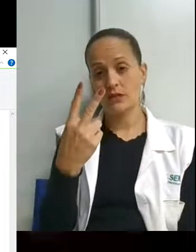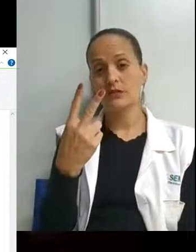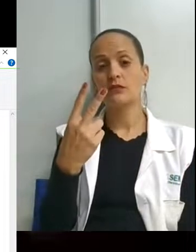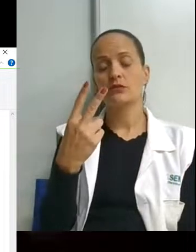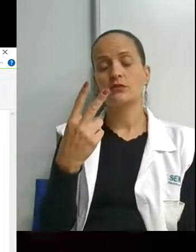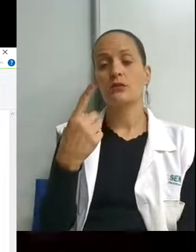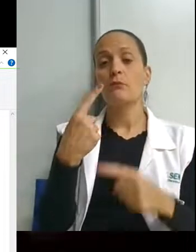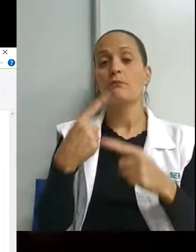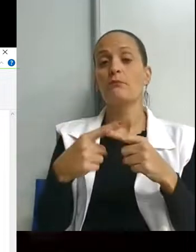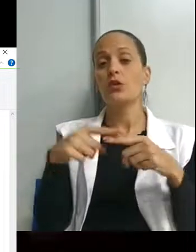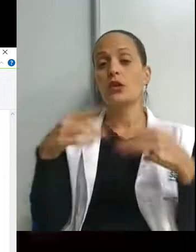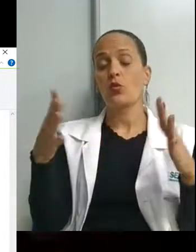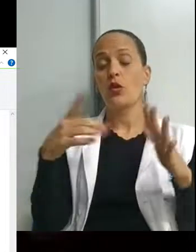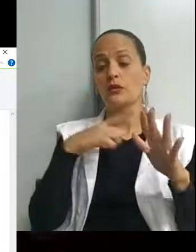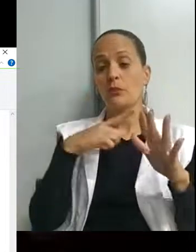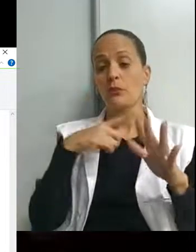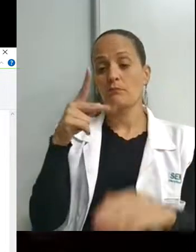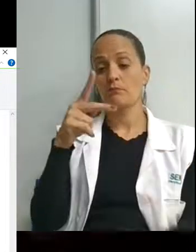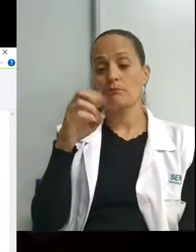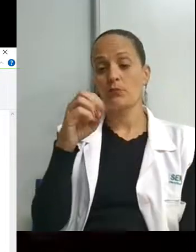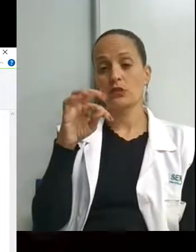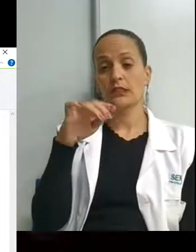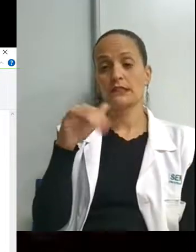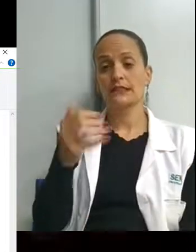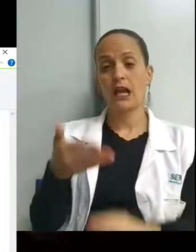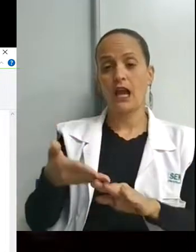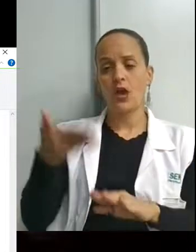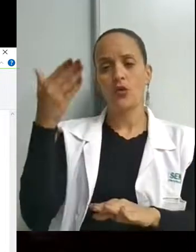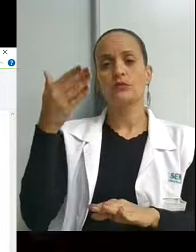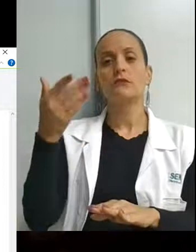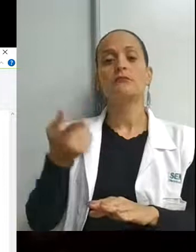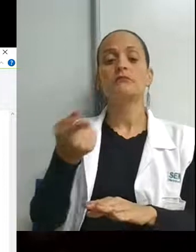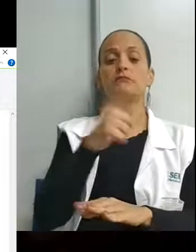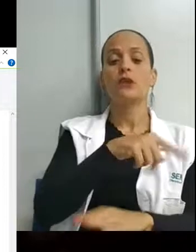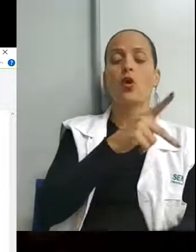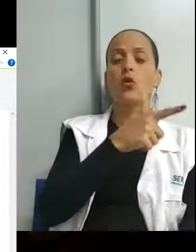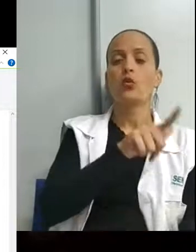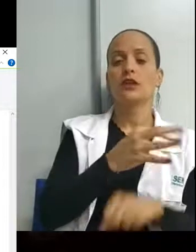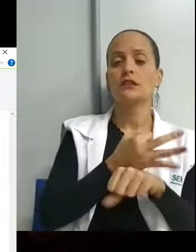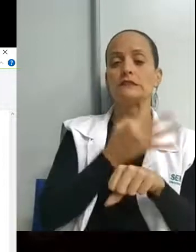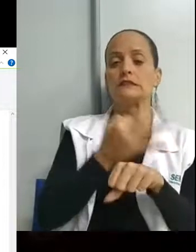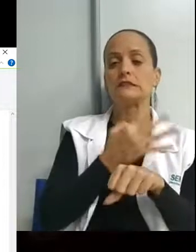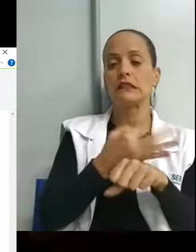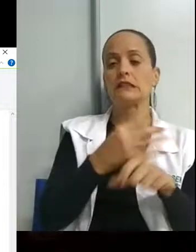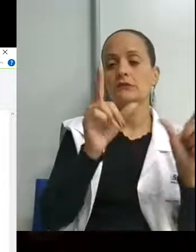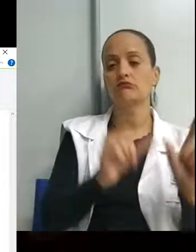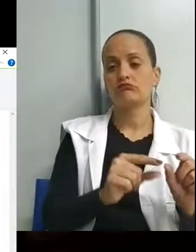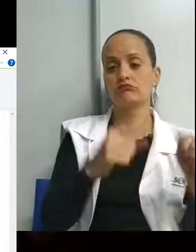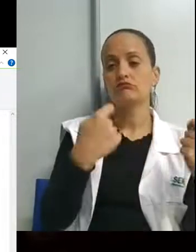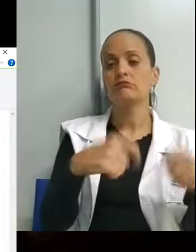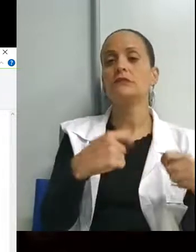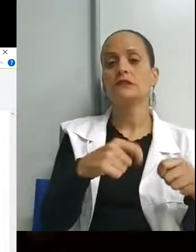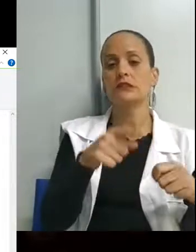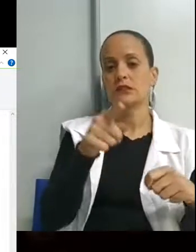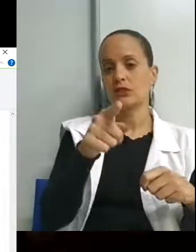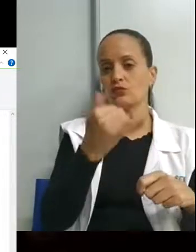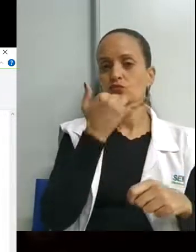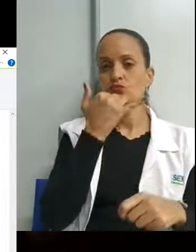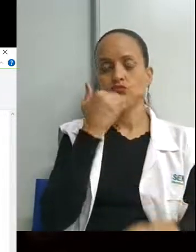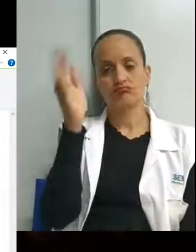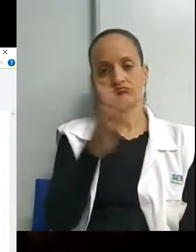geralmente a potência tem que ser o quê? Tem que ser baixa, certo? Então, eu vou desconsidera, pessoal, esse cálculo aqui que eu fiz,